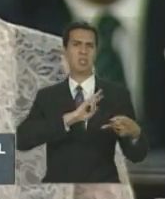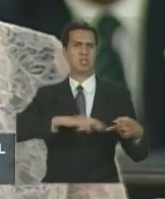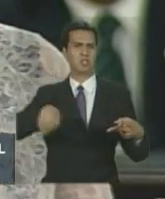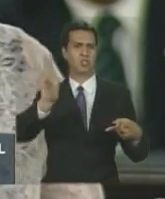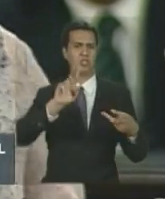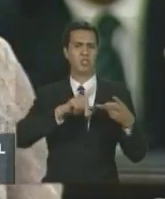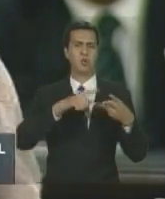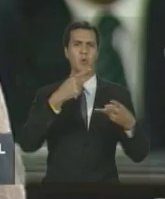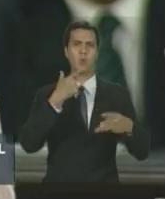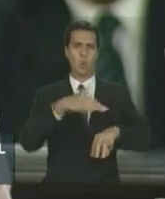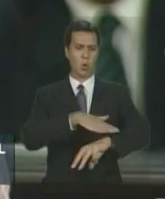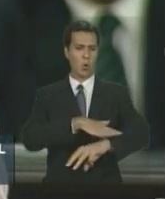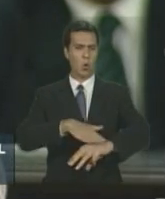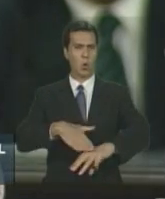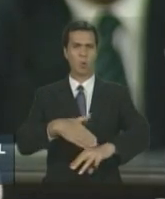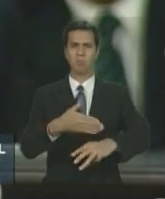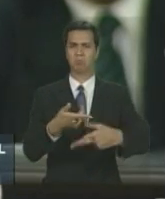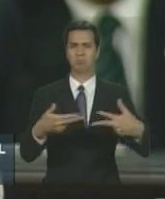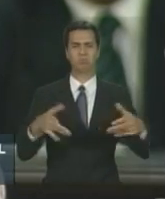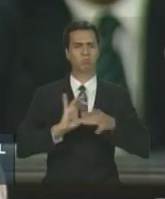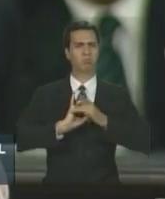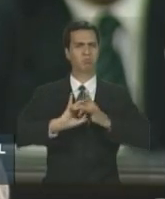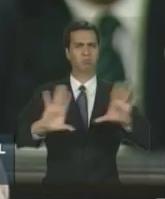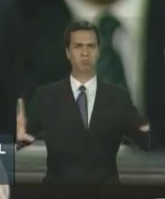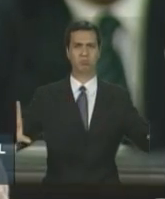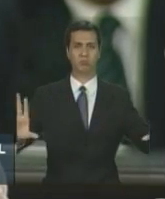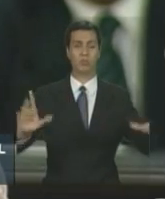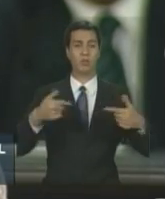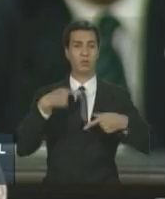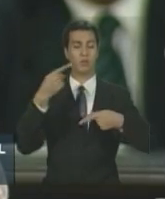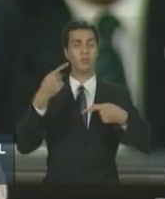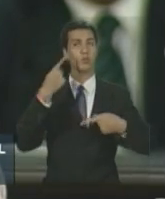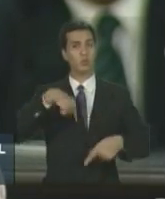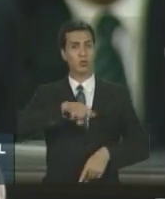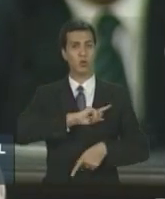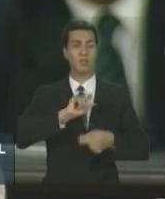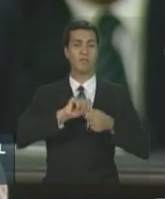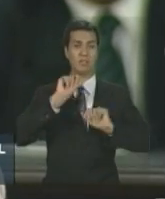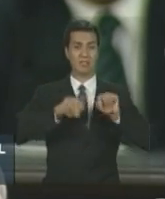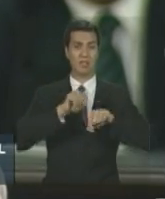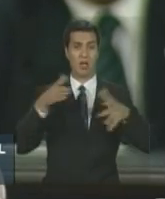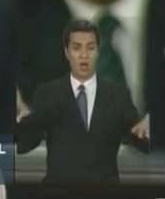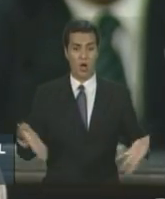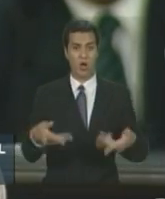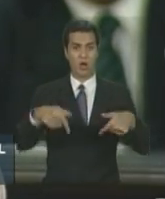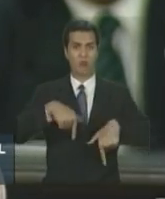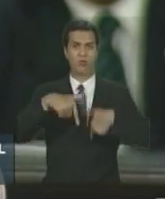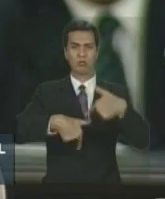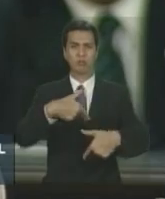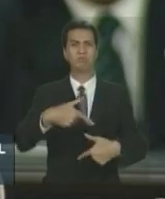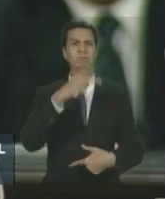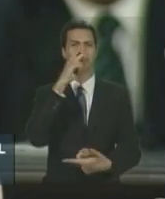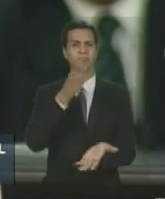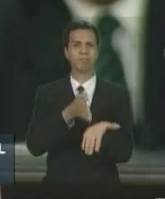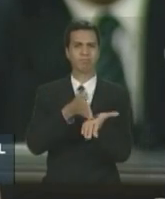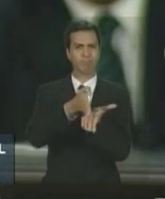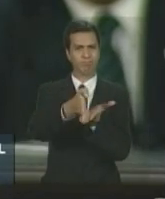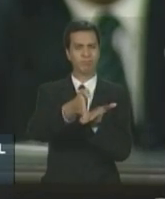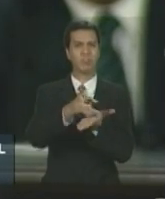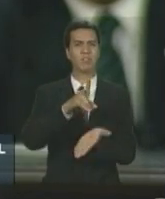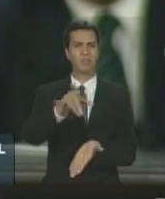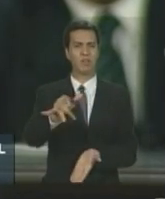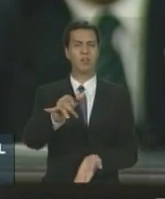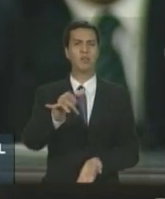religiosa. Ao fazer isso, eu acho que nós estamos caminhando no sentido de